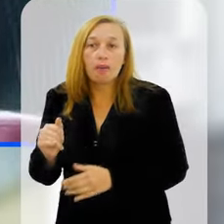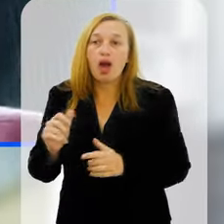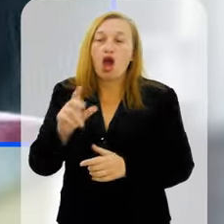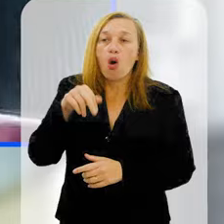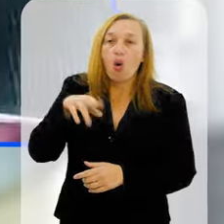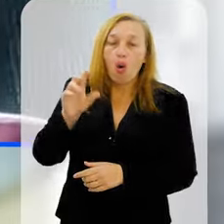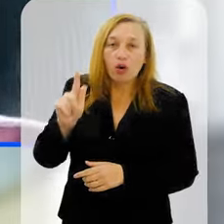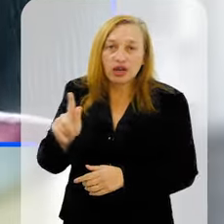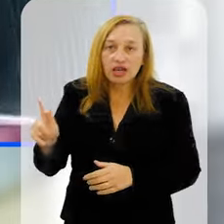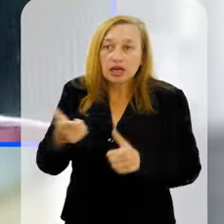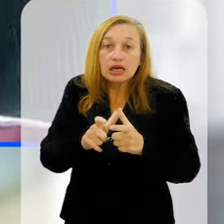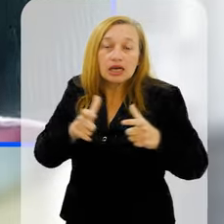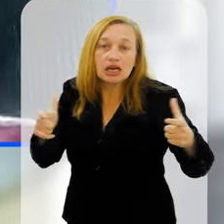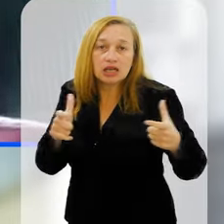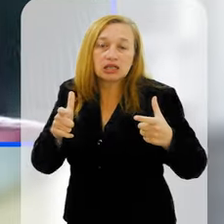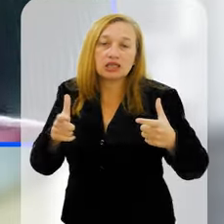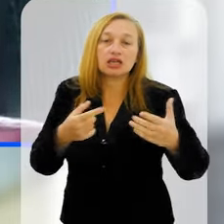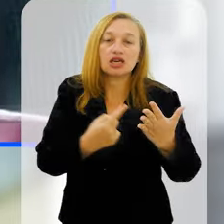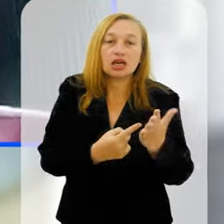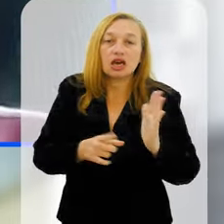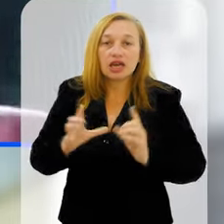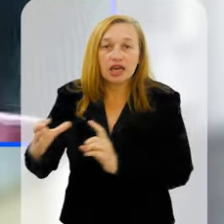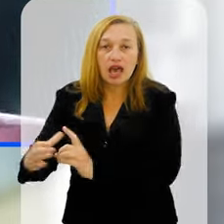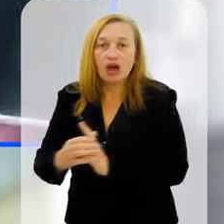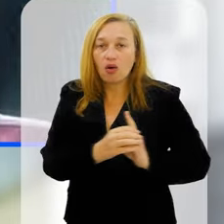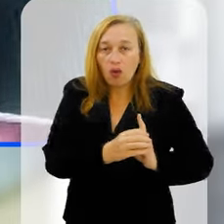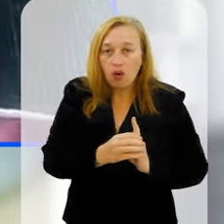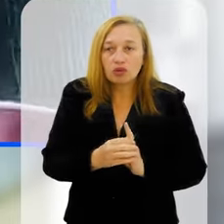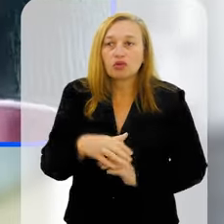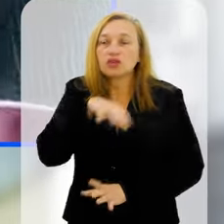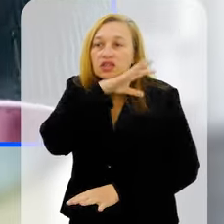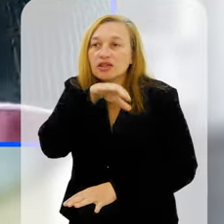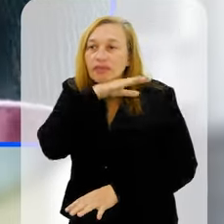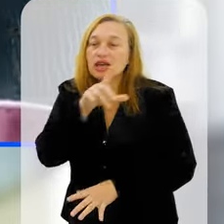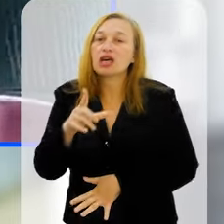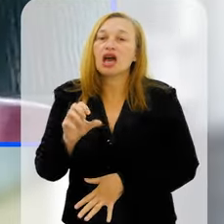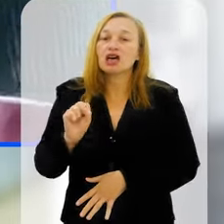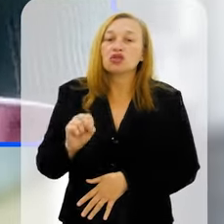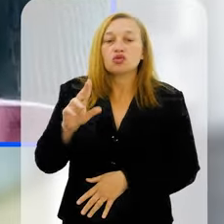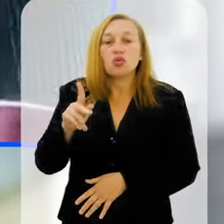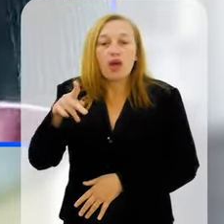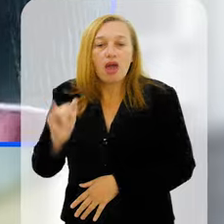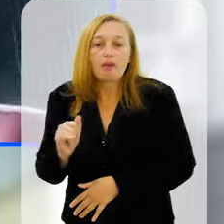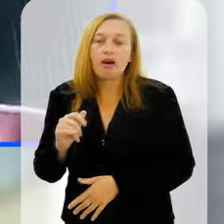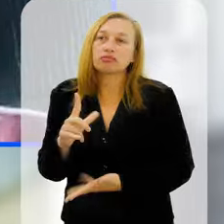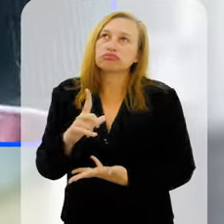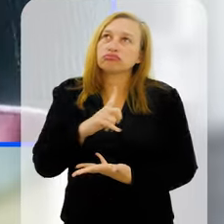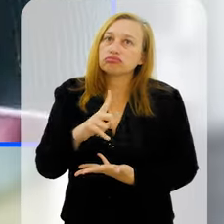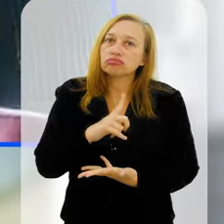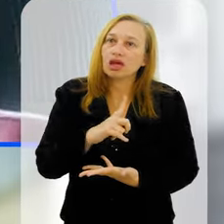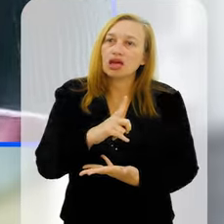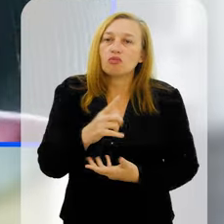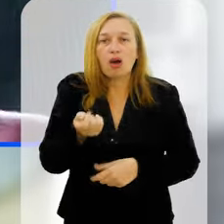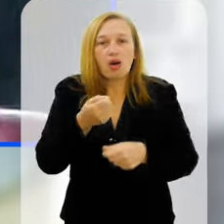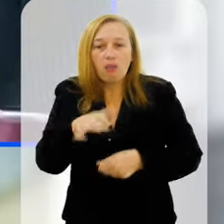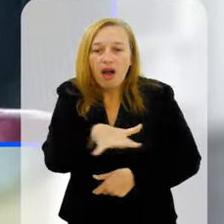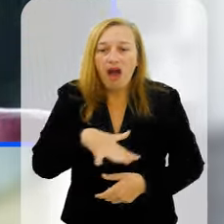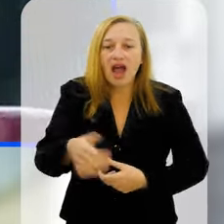que é a maior ONG que hoje abriga os animais. A gente tem outras, mas a SUIPA tem uma